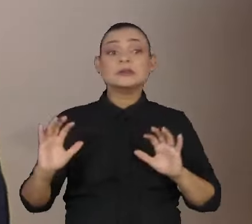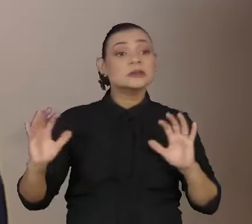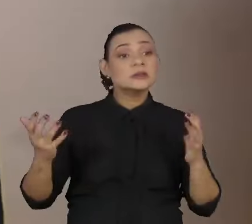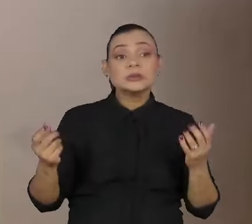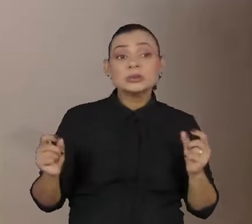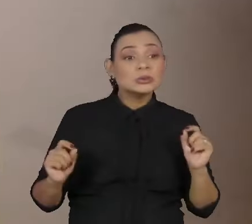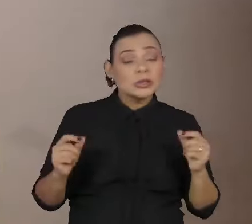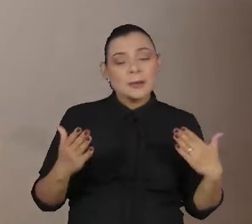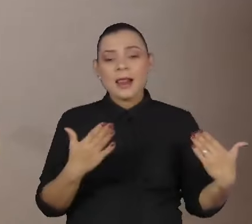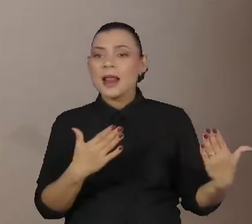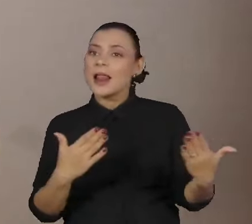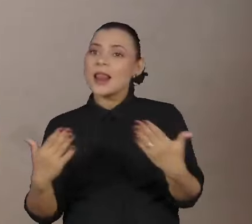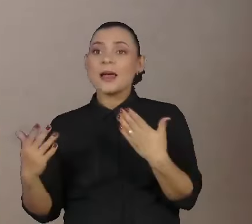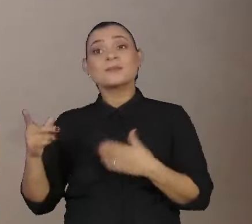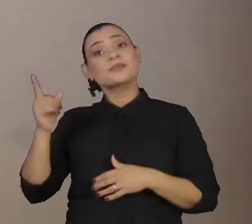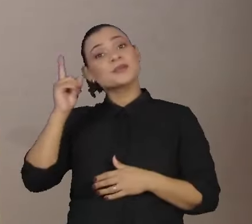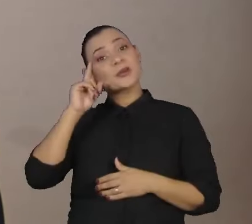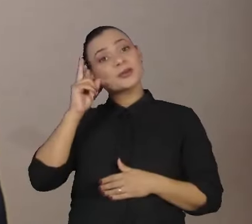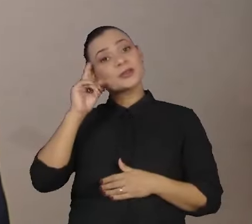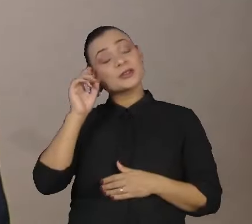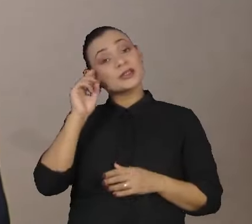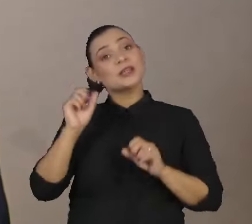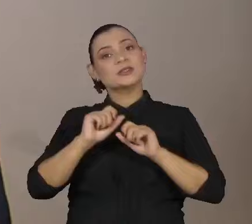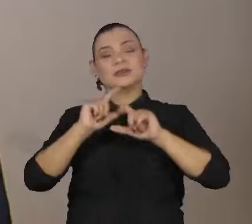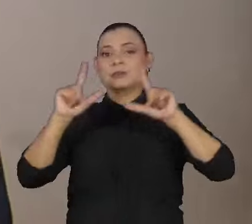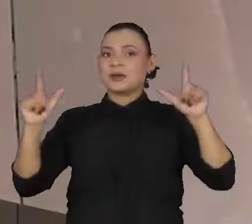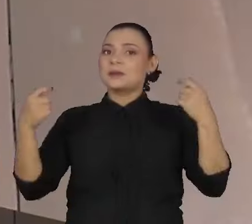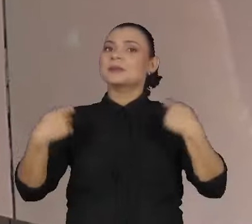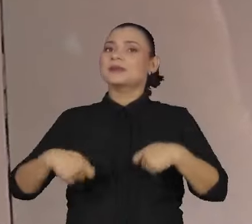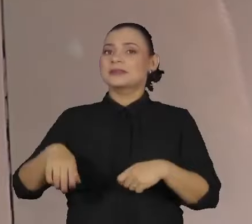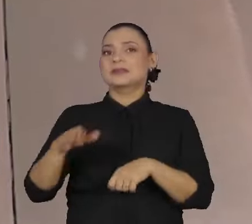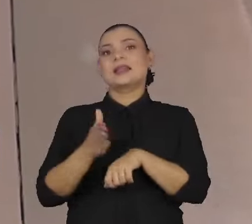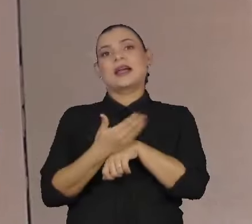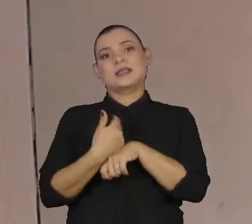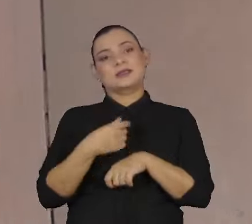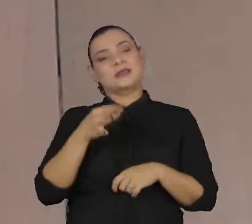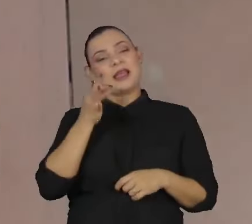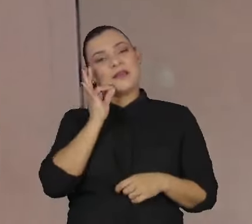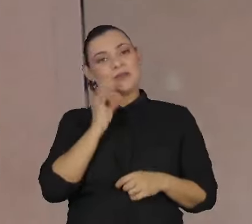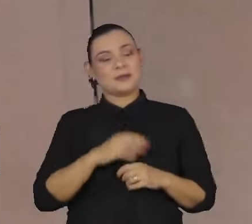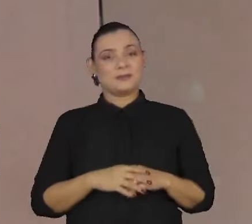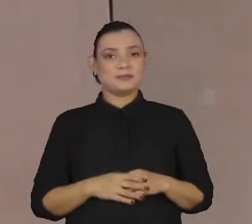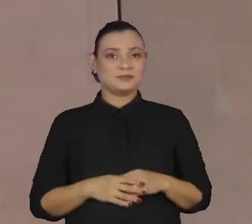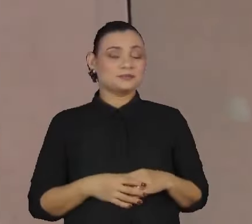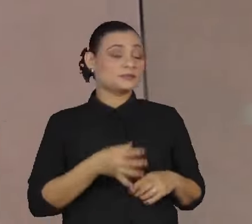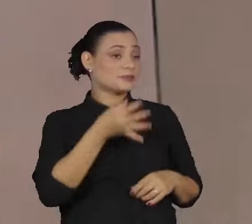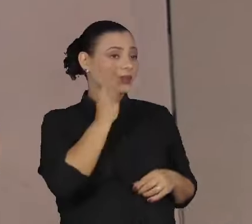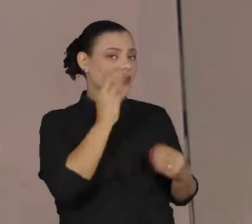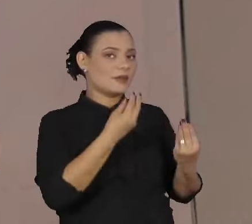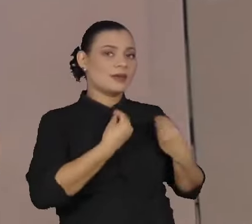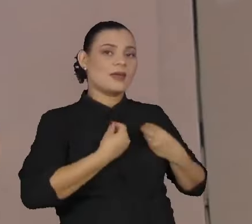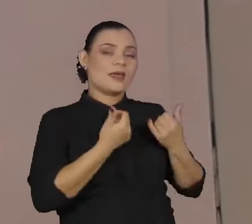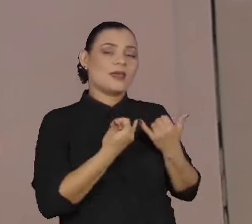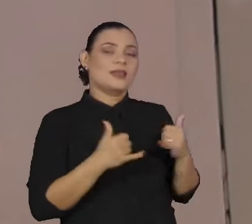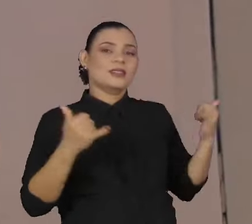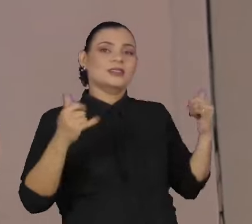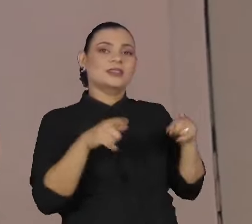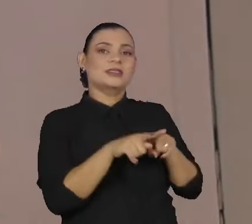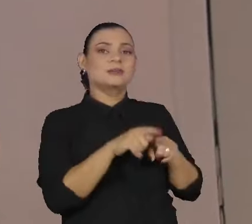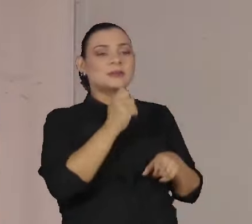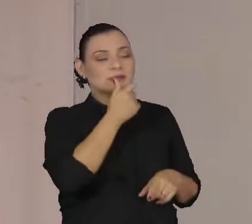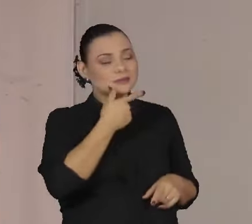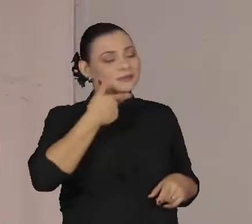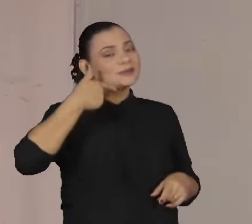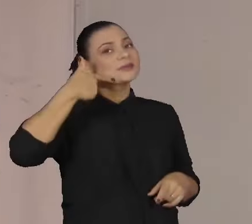mas todo dia de manhã tem que rolar cafezinho para começar. Para a Lani, a bebida traz energia e bom humor. Sem